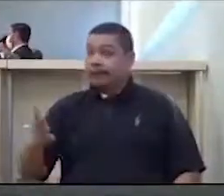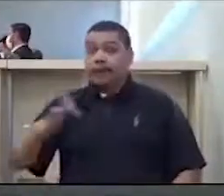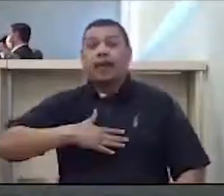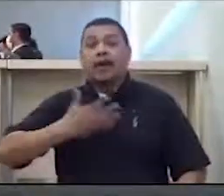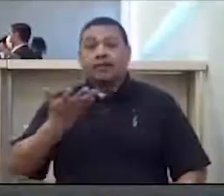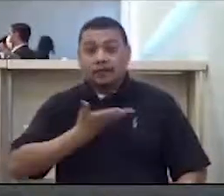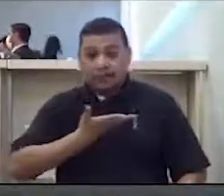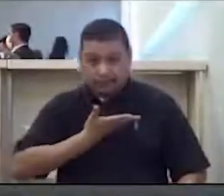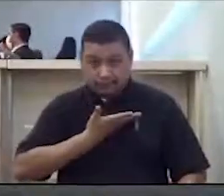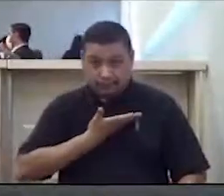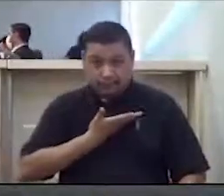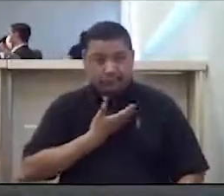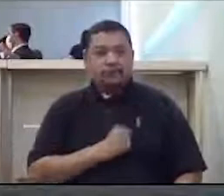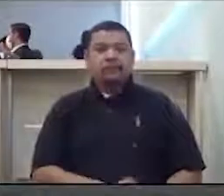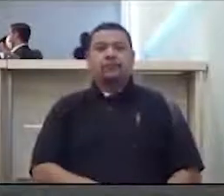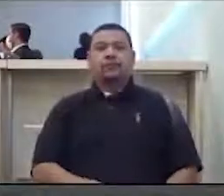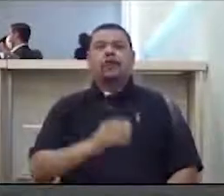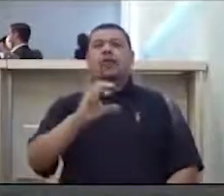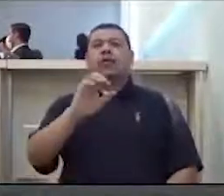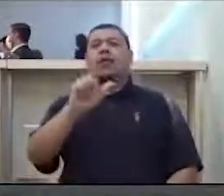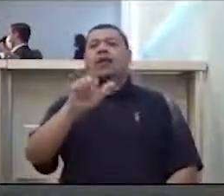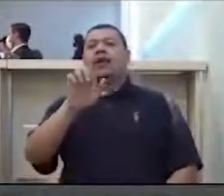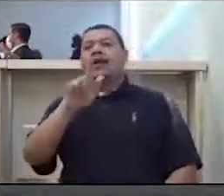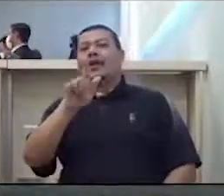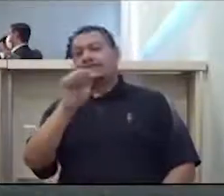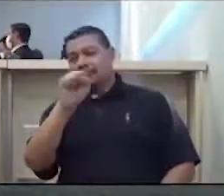companheiros, colegas,